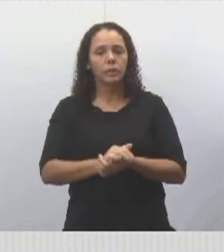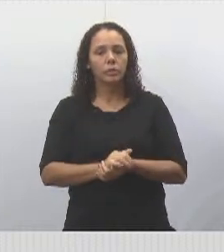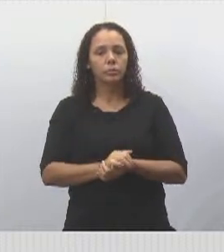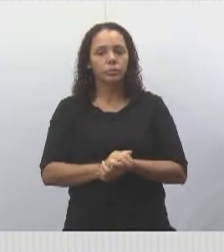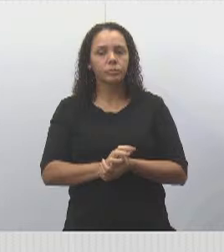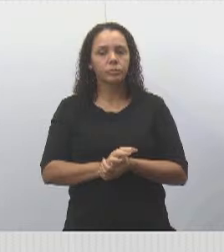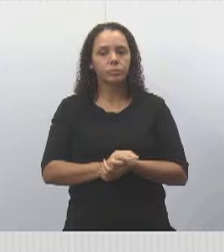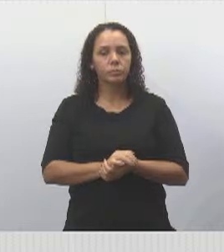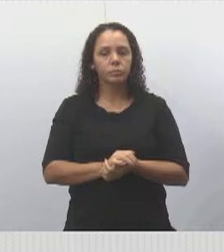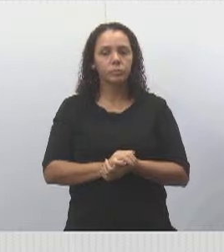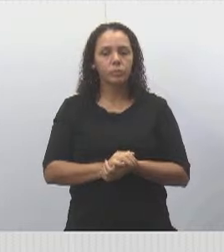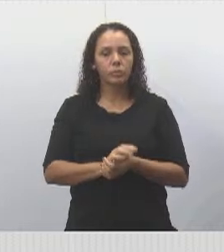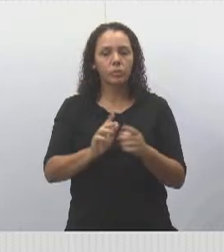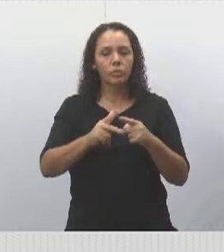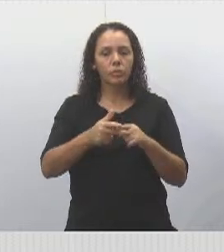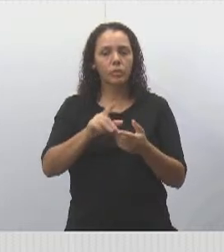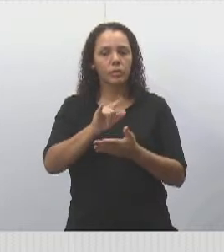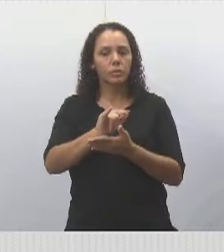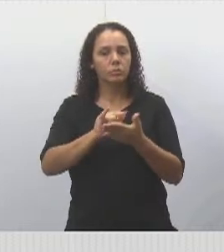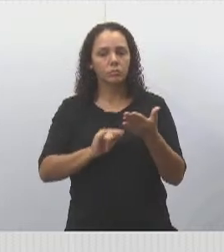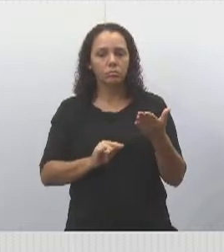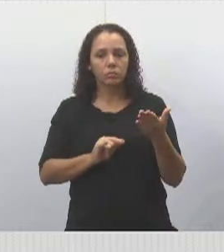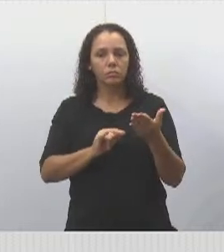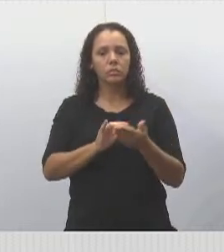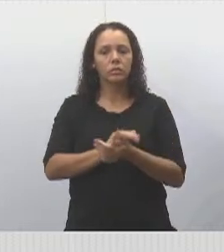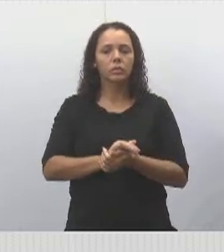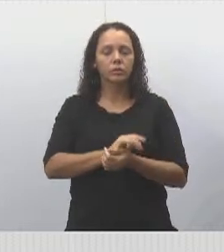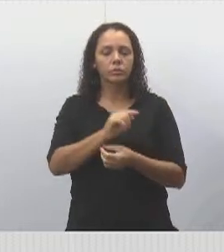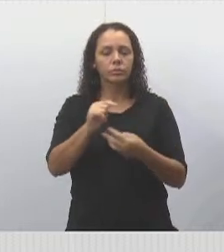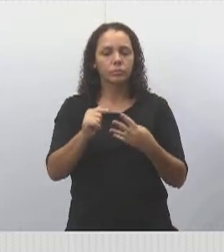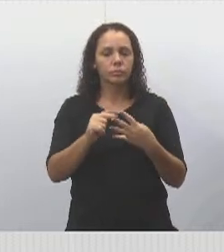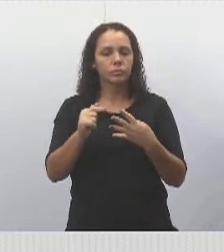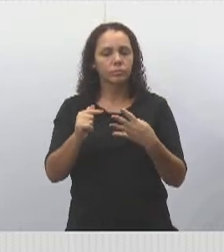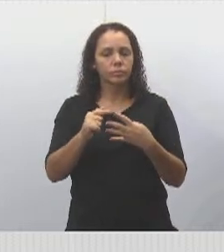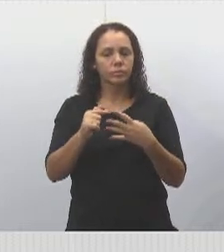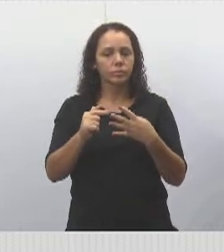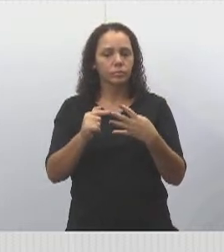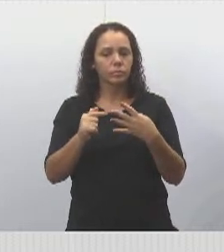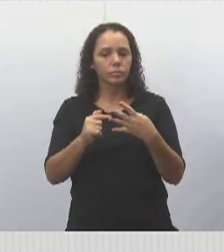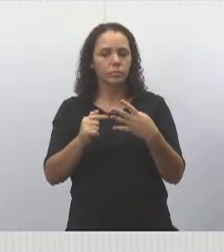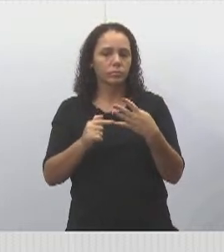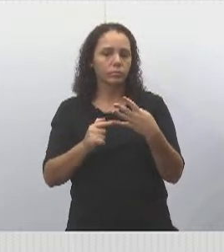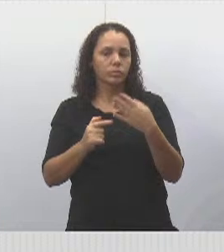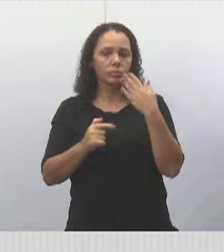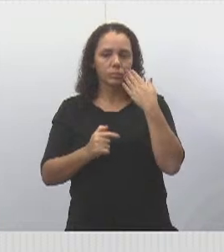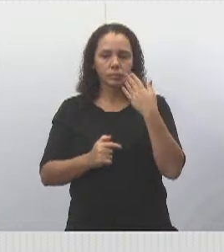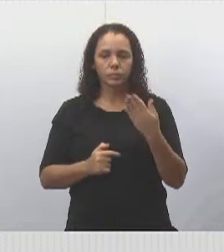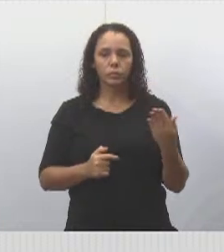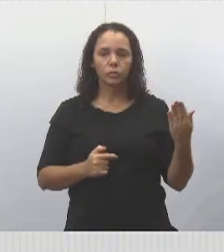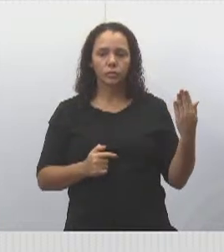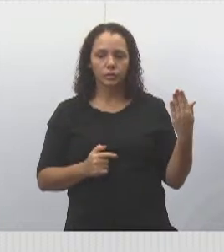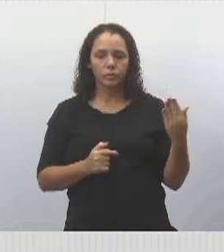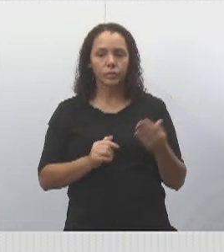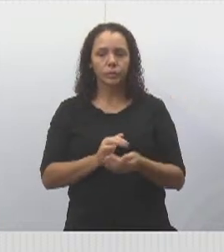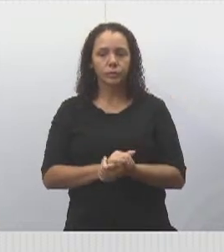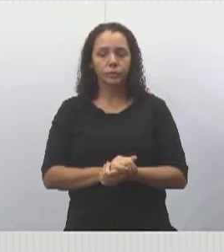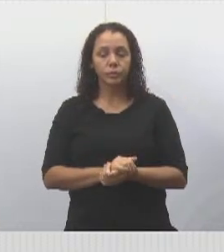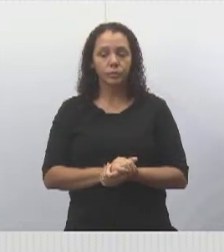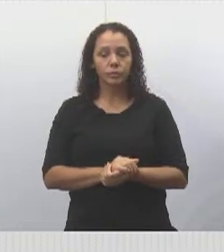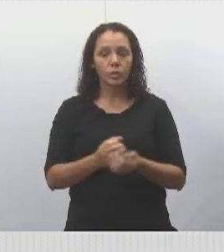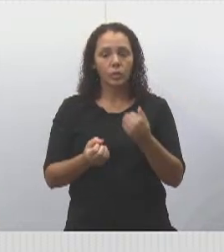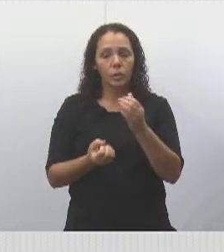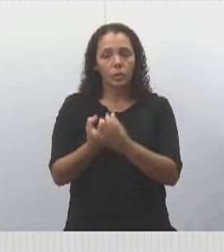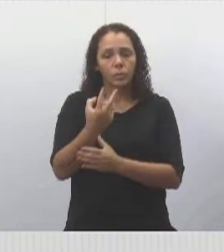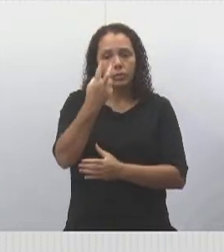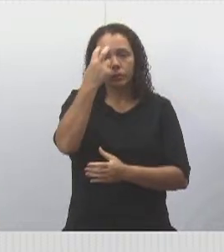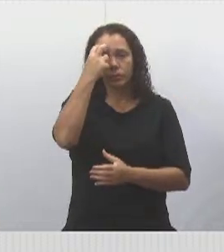regularização fundiária de núcleos de interesse social, o programa Reforma Legal e o programa Planta Popular. Pode passar.